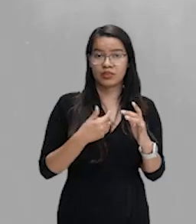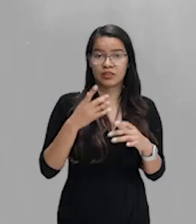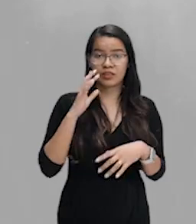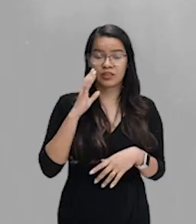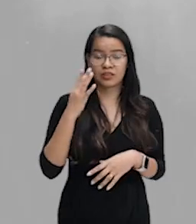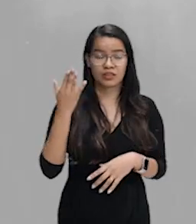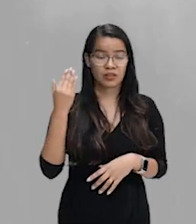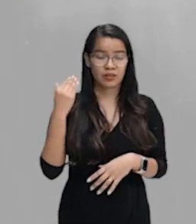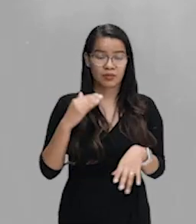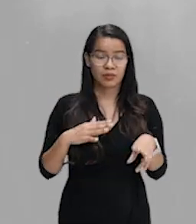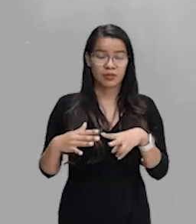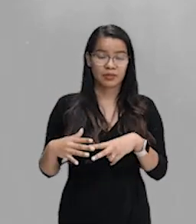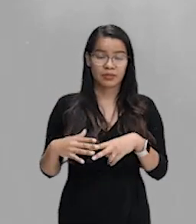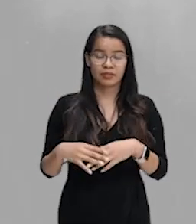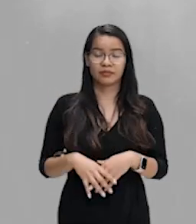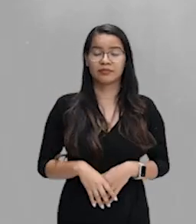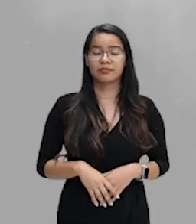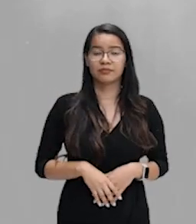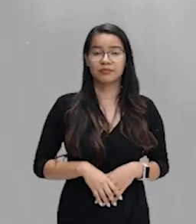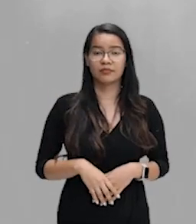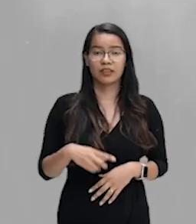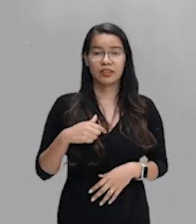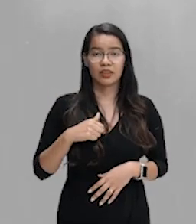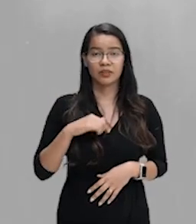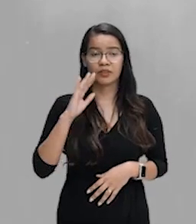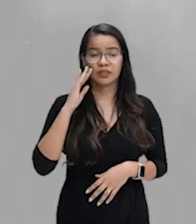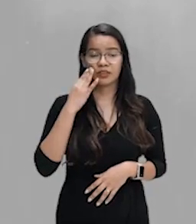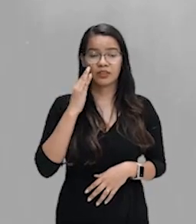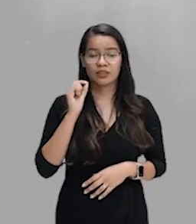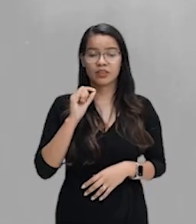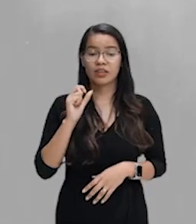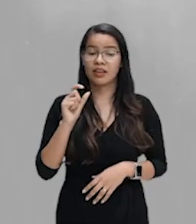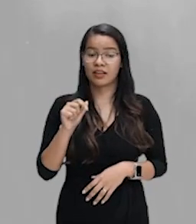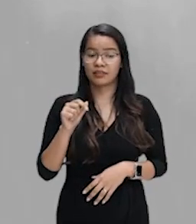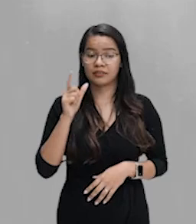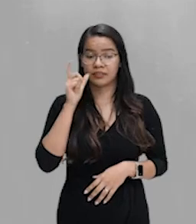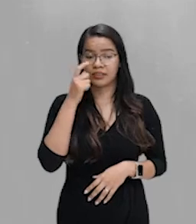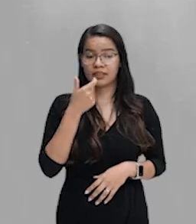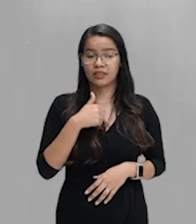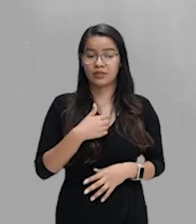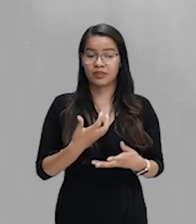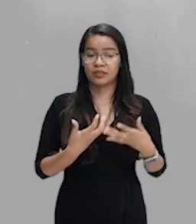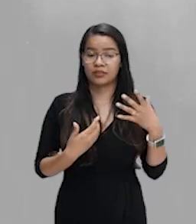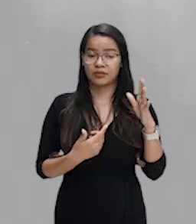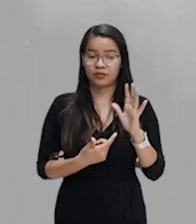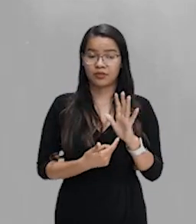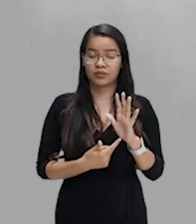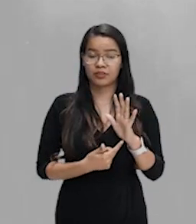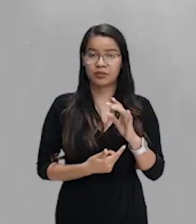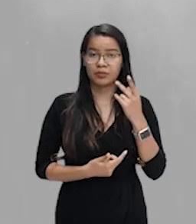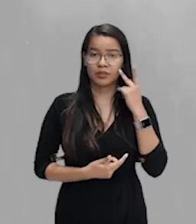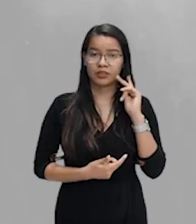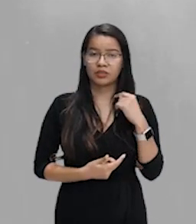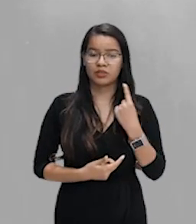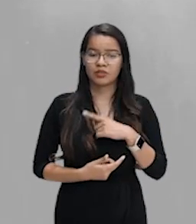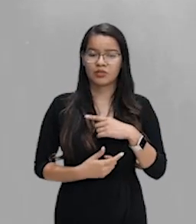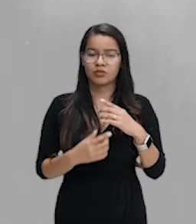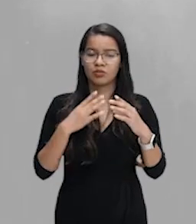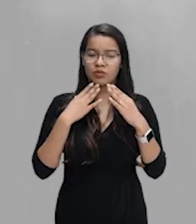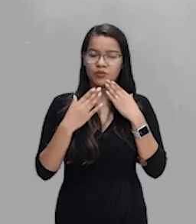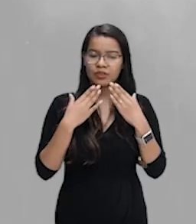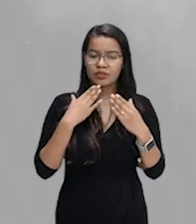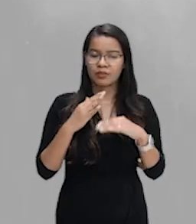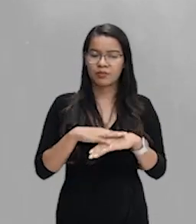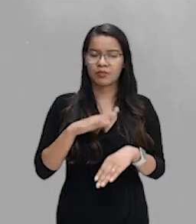Pronto, acabei de entender que essa questão do surrealismo é interessante. Eu vou voltar nesta aqui para a gente discutir um pouquinho